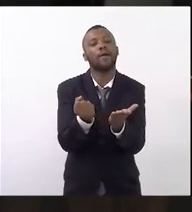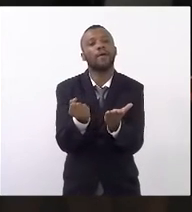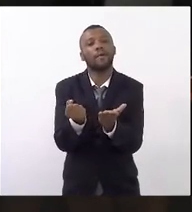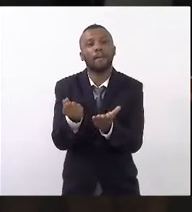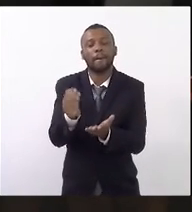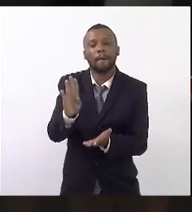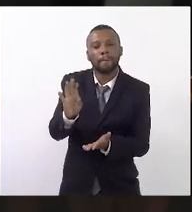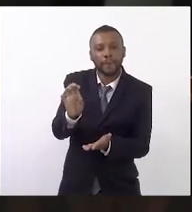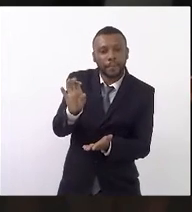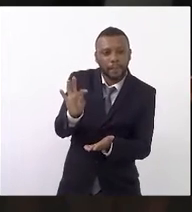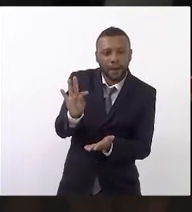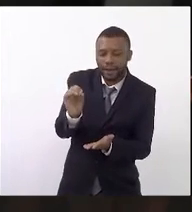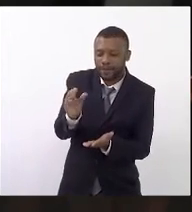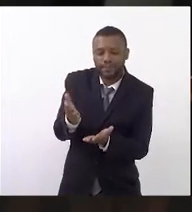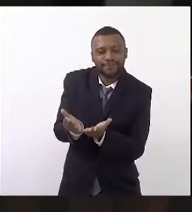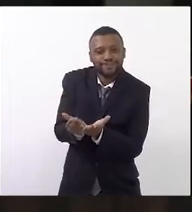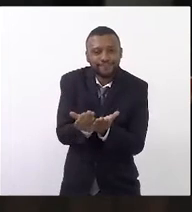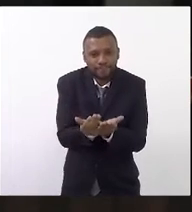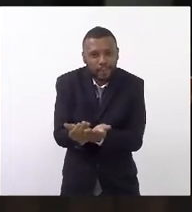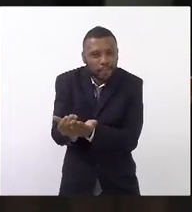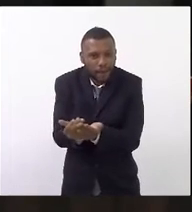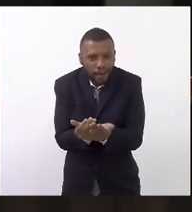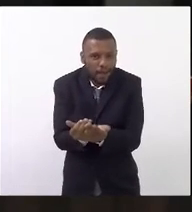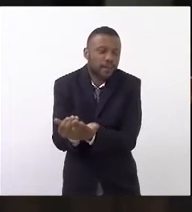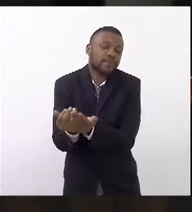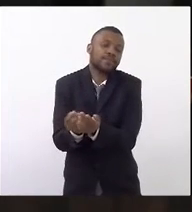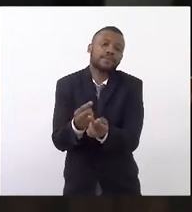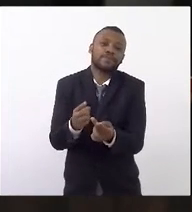Bebeto, Daniel Librelon,